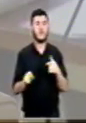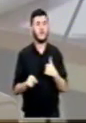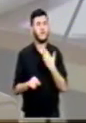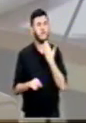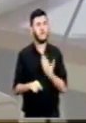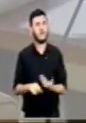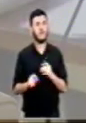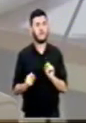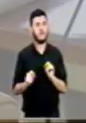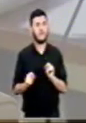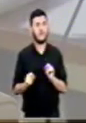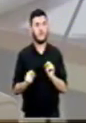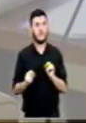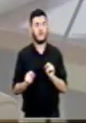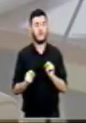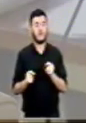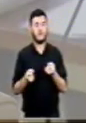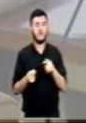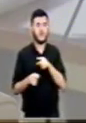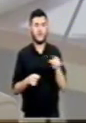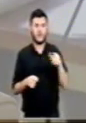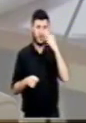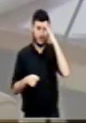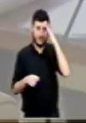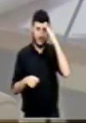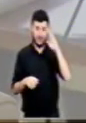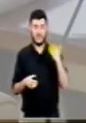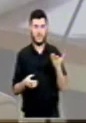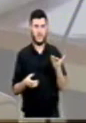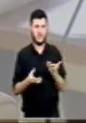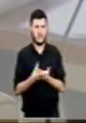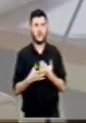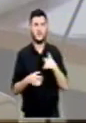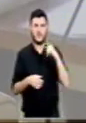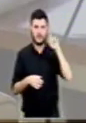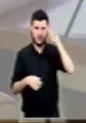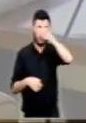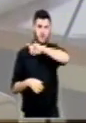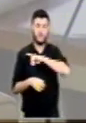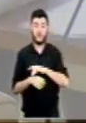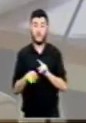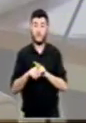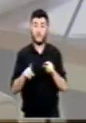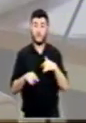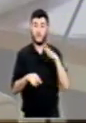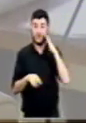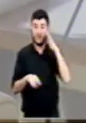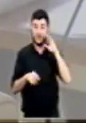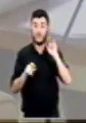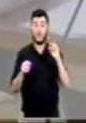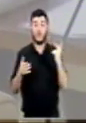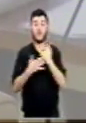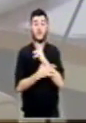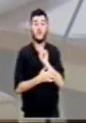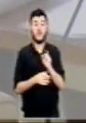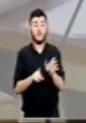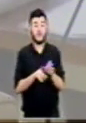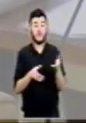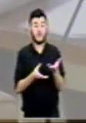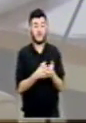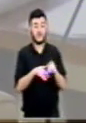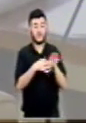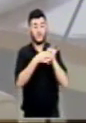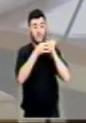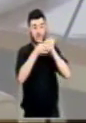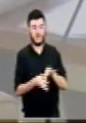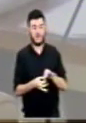complexidade da matéria. Concluo este ponto dizendo que todo esse cenário processual, no caso concreto,